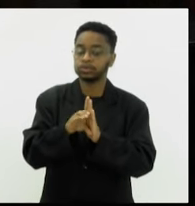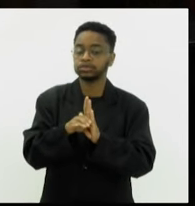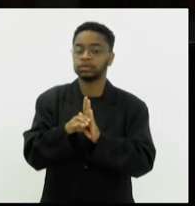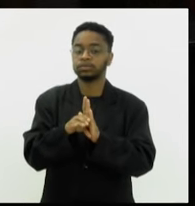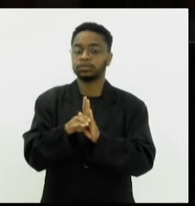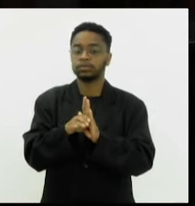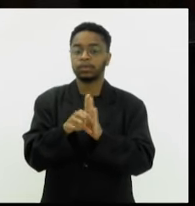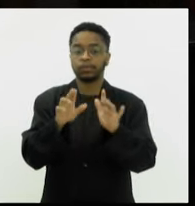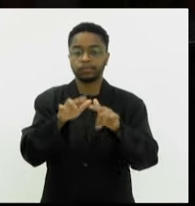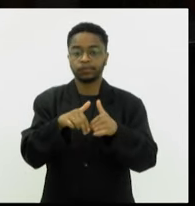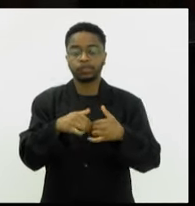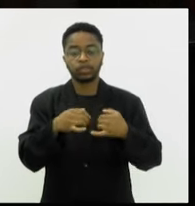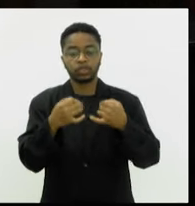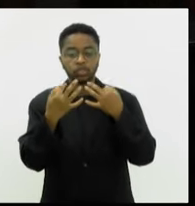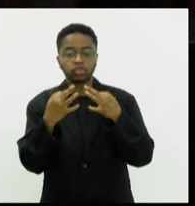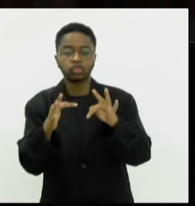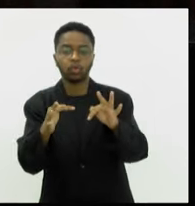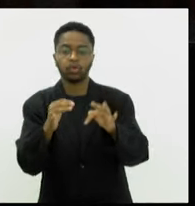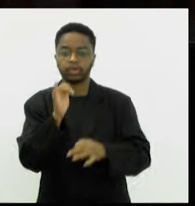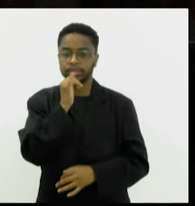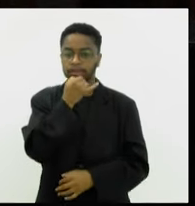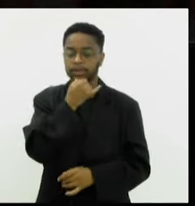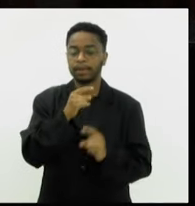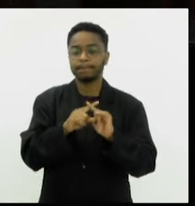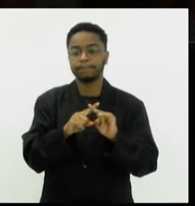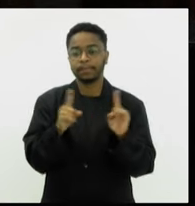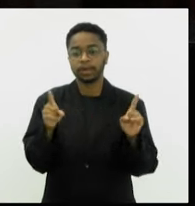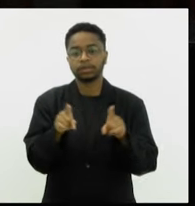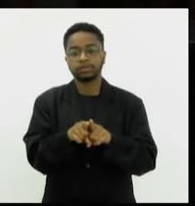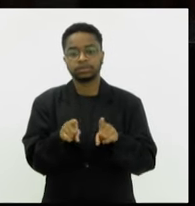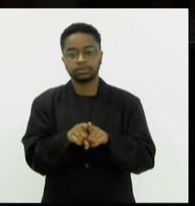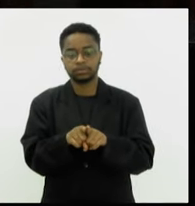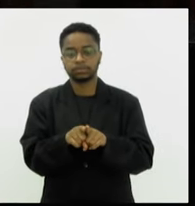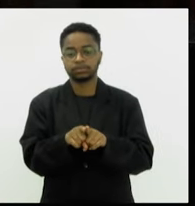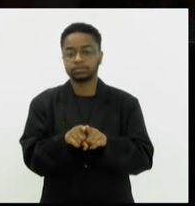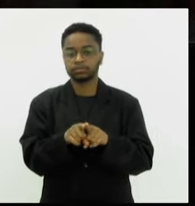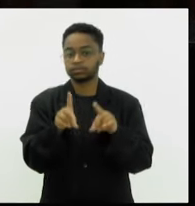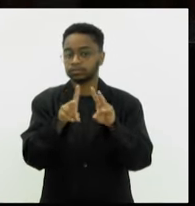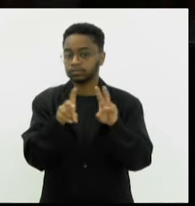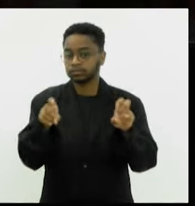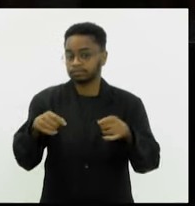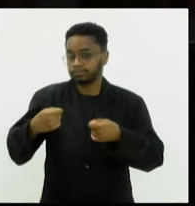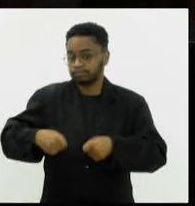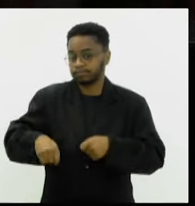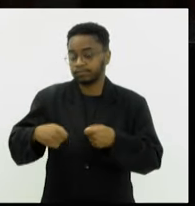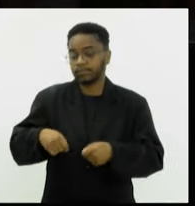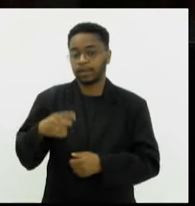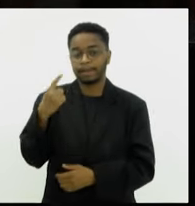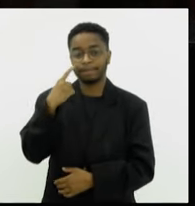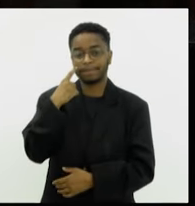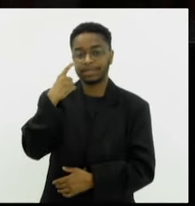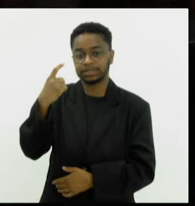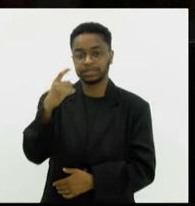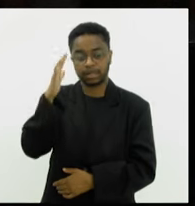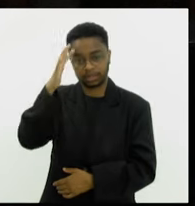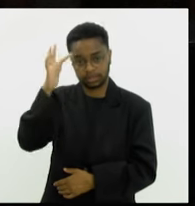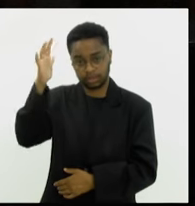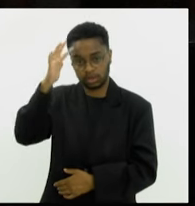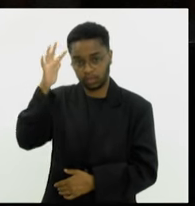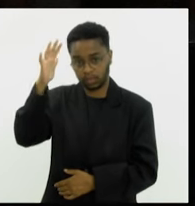dor, diante da tristeza, mas também diante da necessidade de pensarmos,